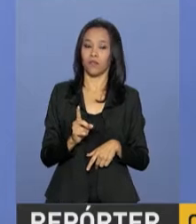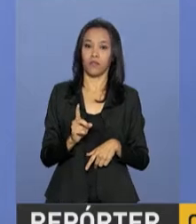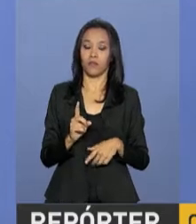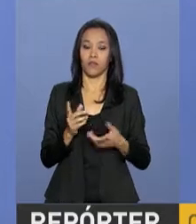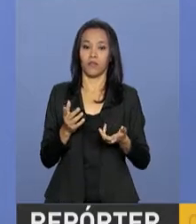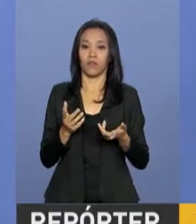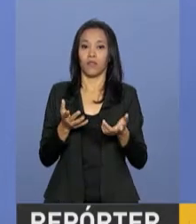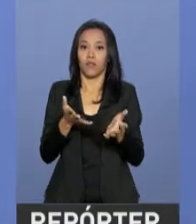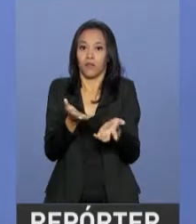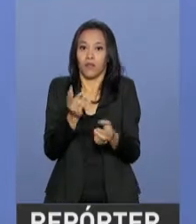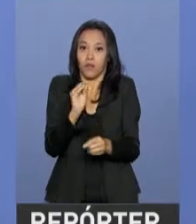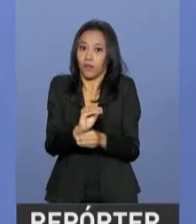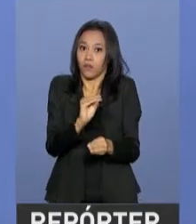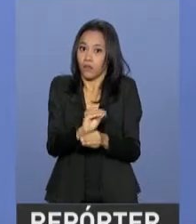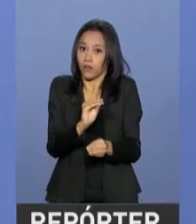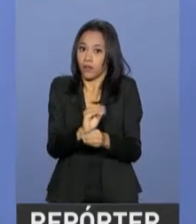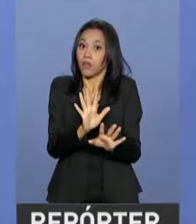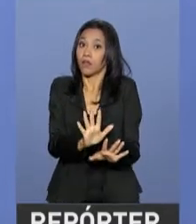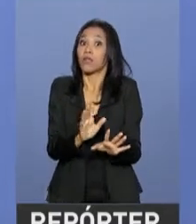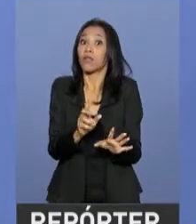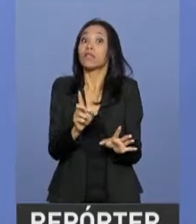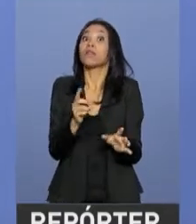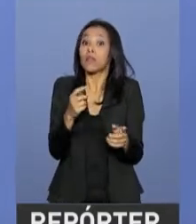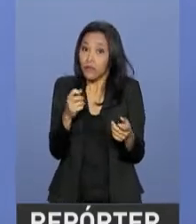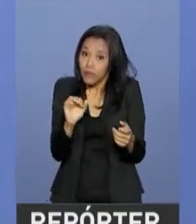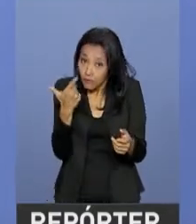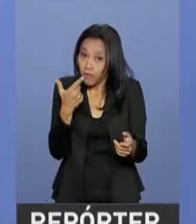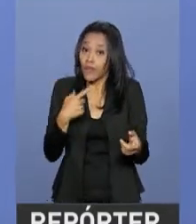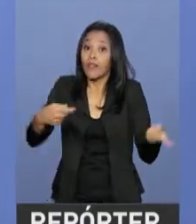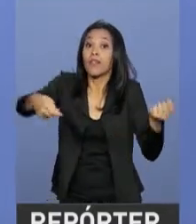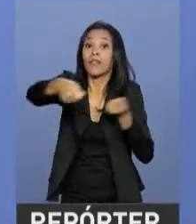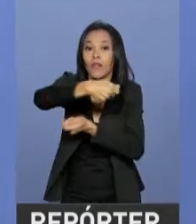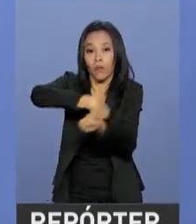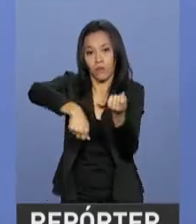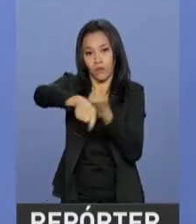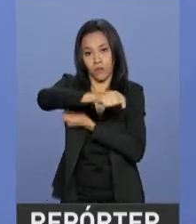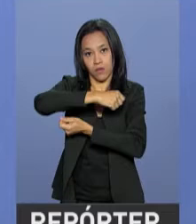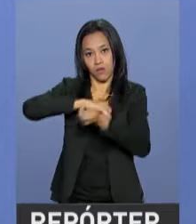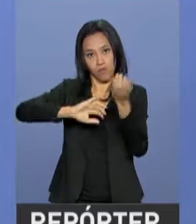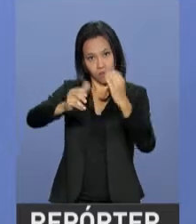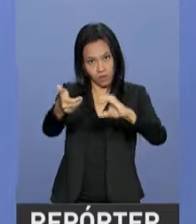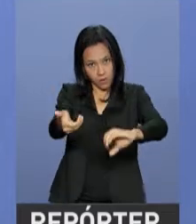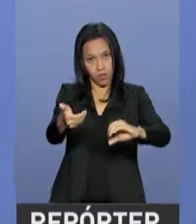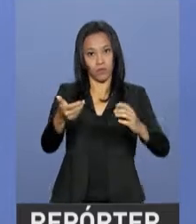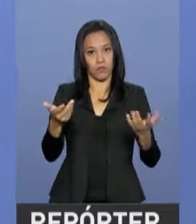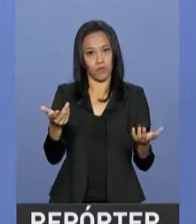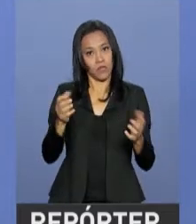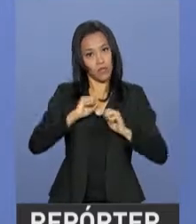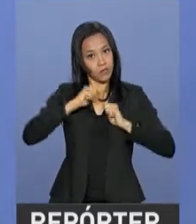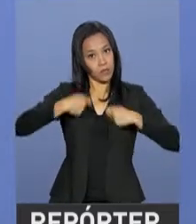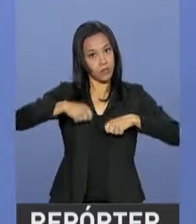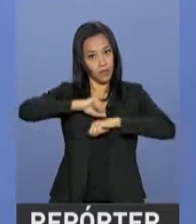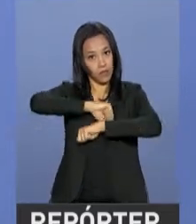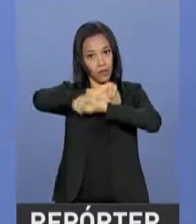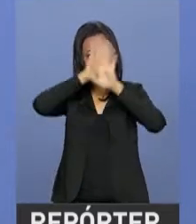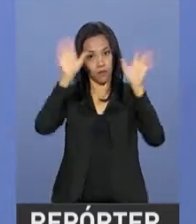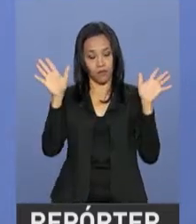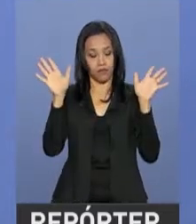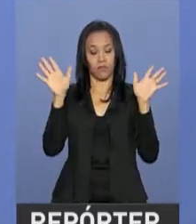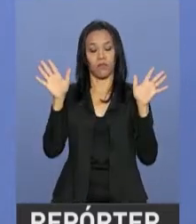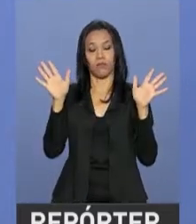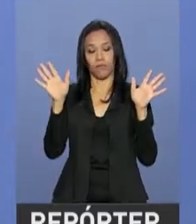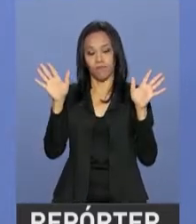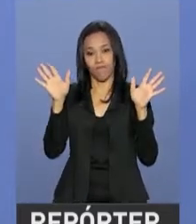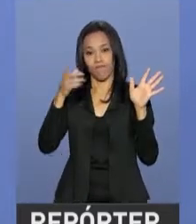estão preservados a negociação que se faz com o congresso a chamada então nem ficar bem claro pra hoje